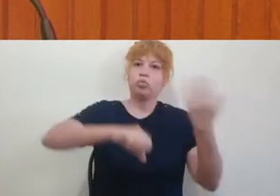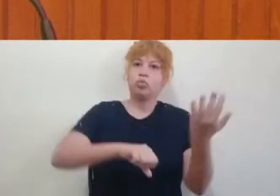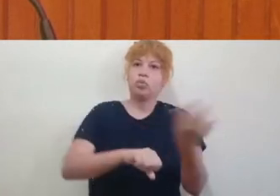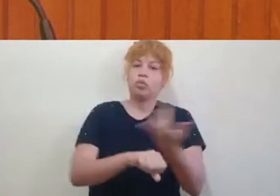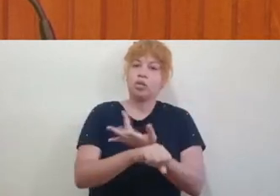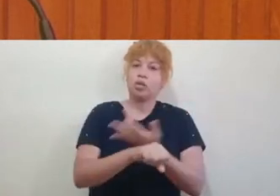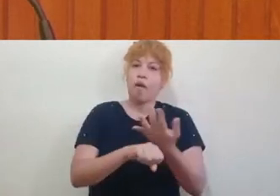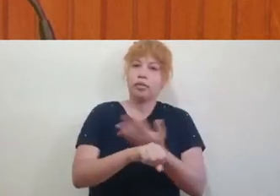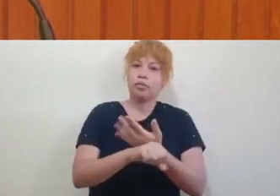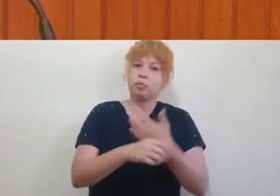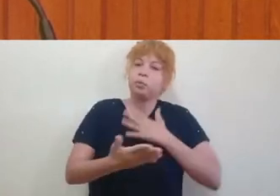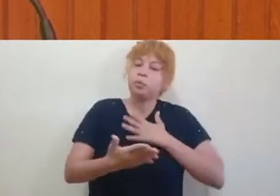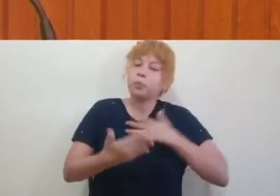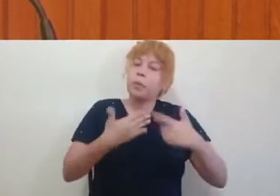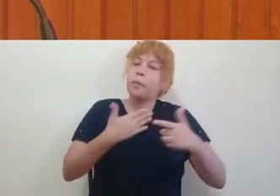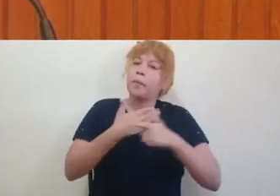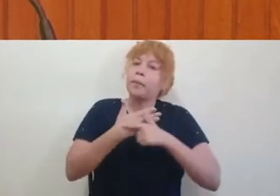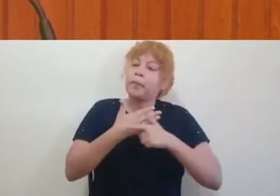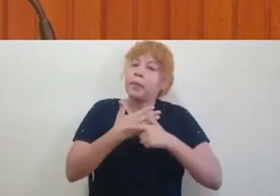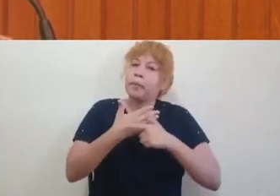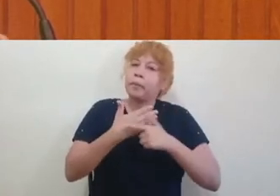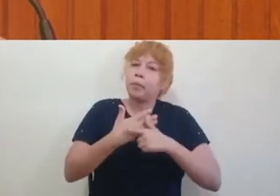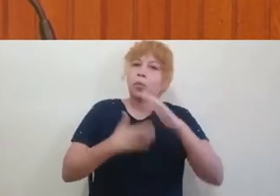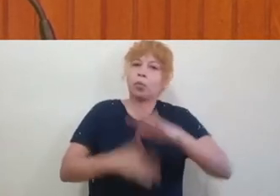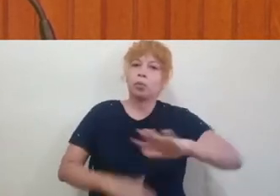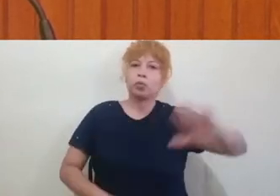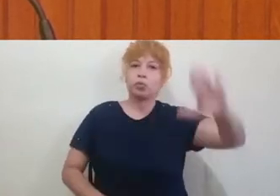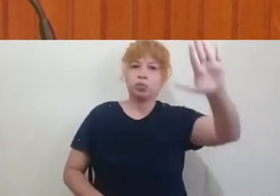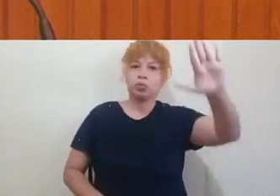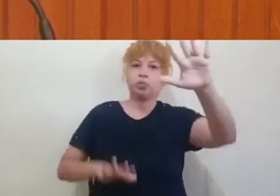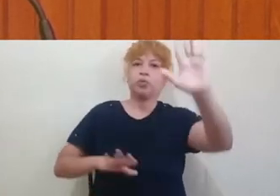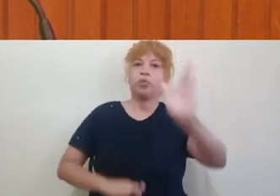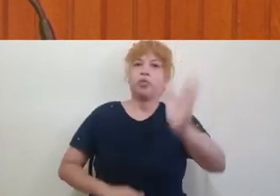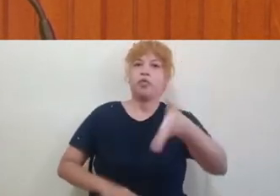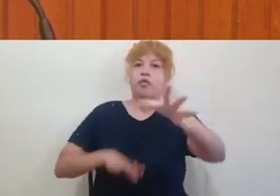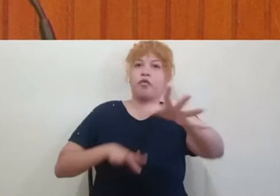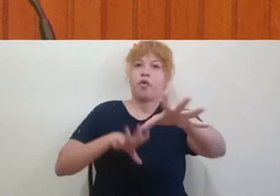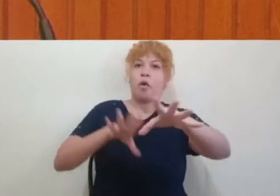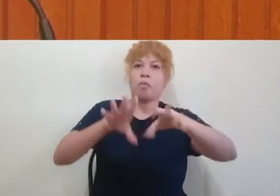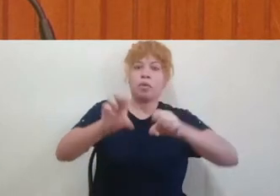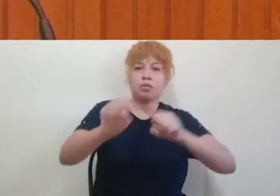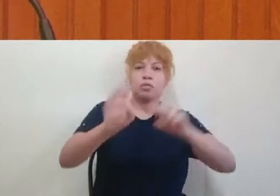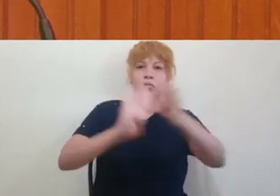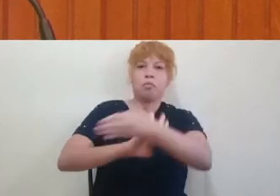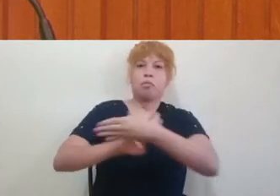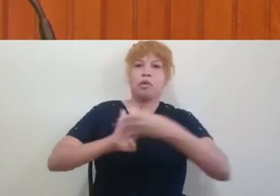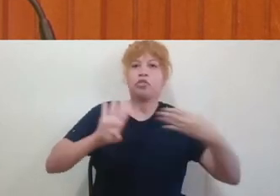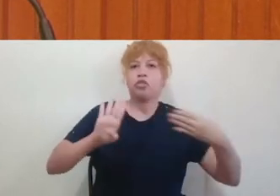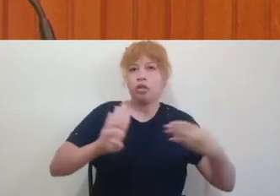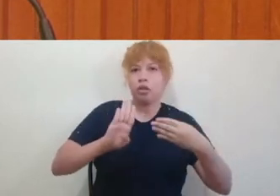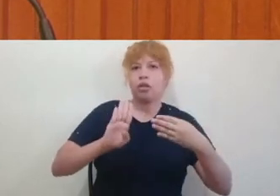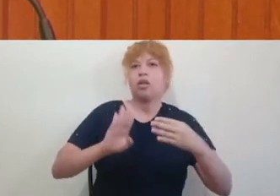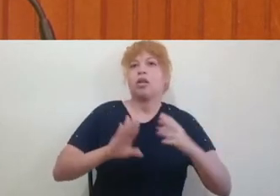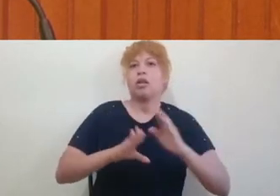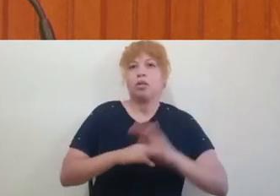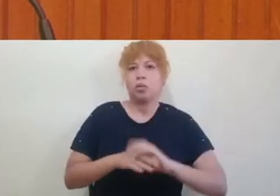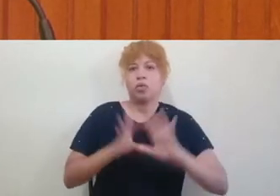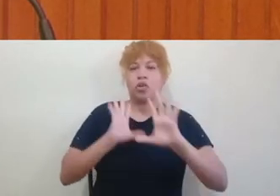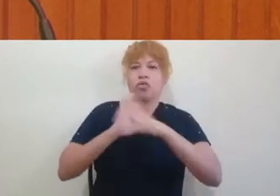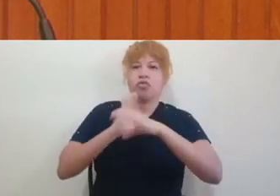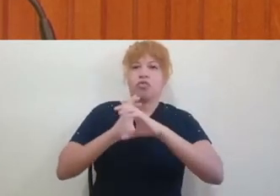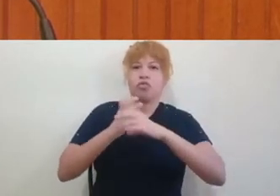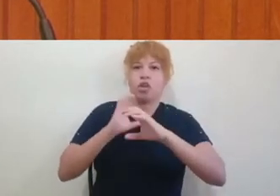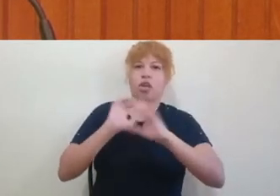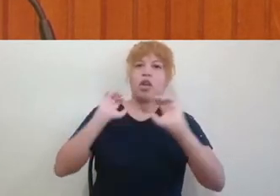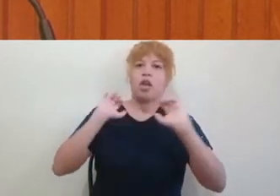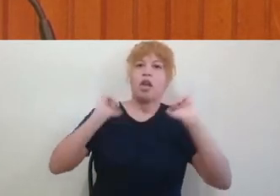Neste momento, por vídeo, será apresentada a mensagem de congratulações do vice-reitor da Universidade Federal Rural de